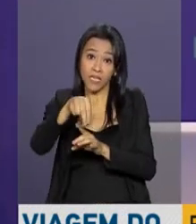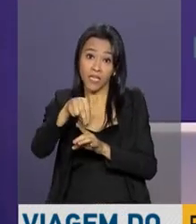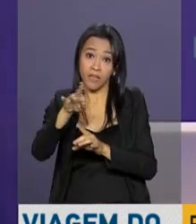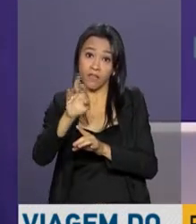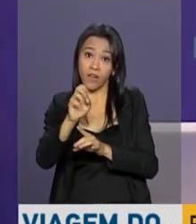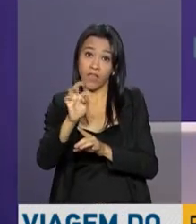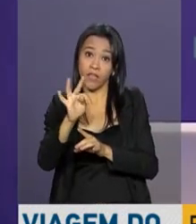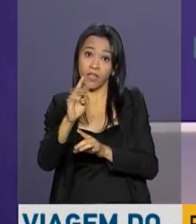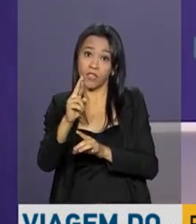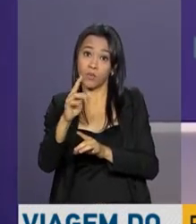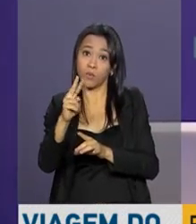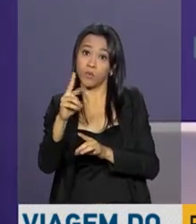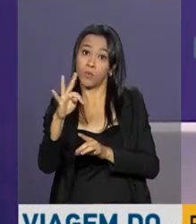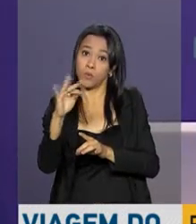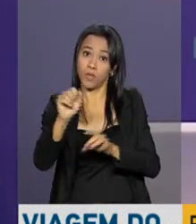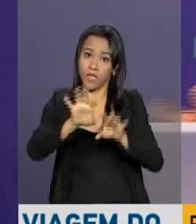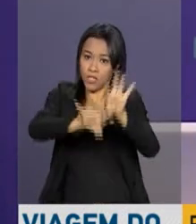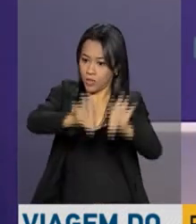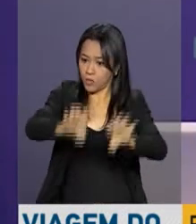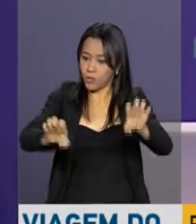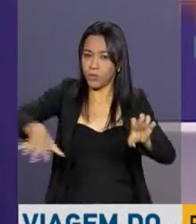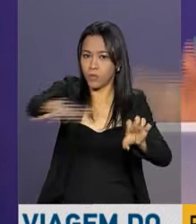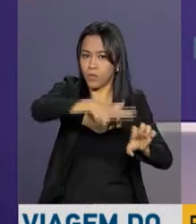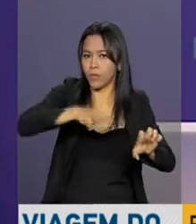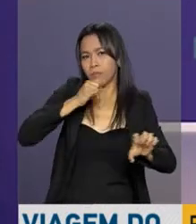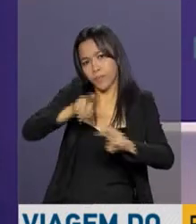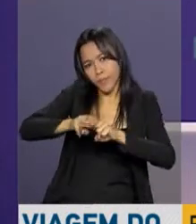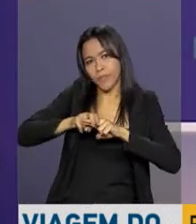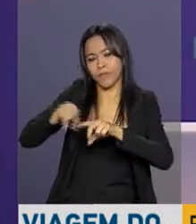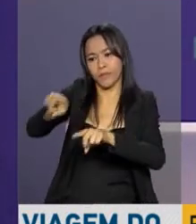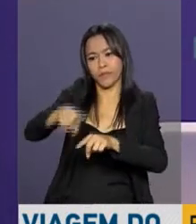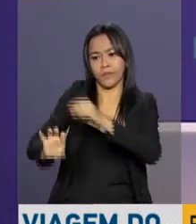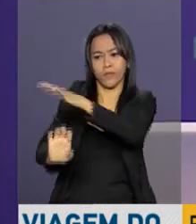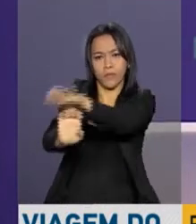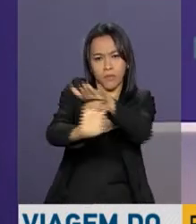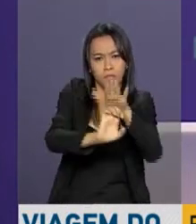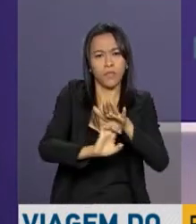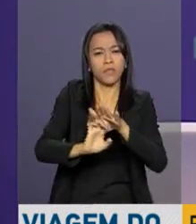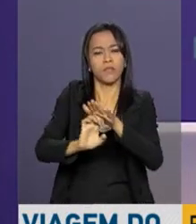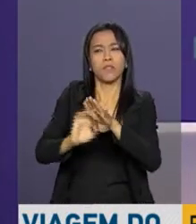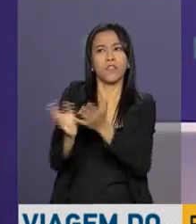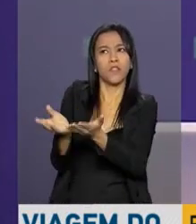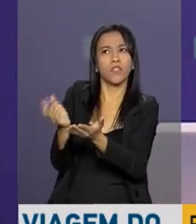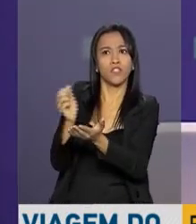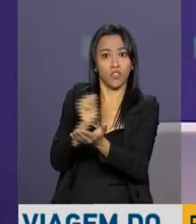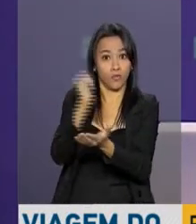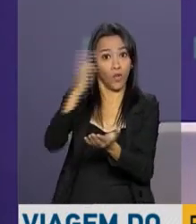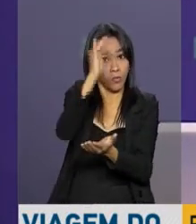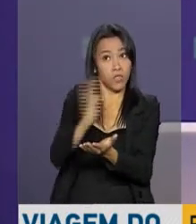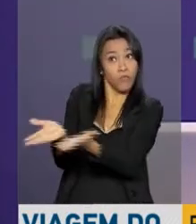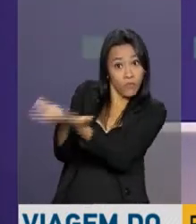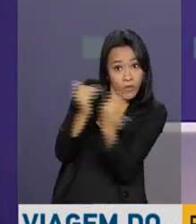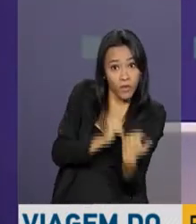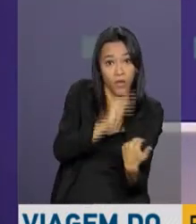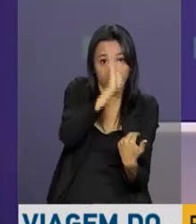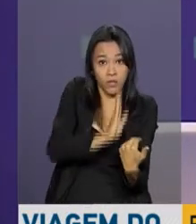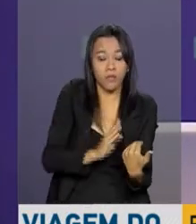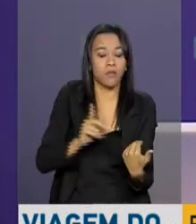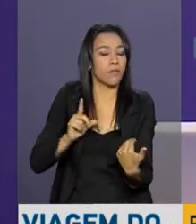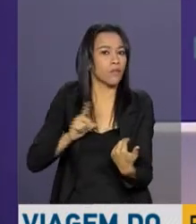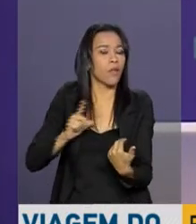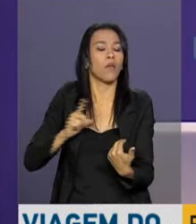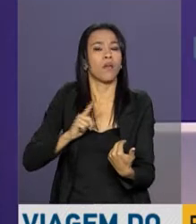nisso, o setor privado, os investimentos que vierem de fora, tem papel central